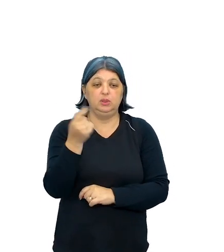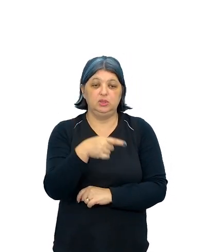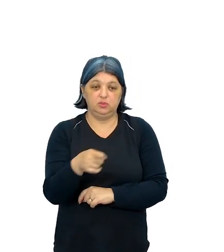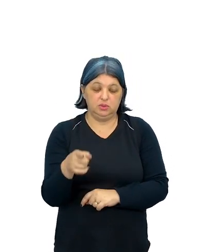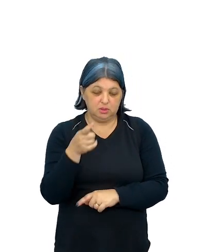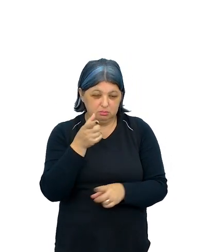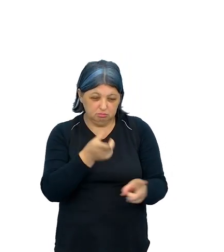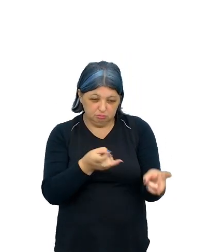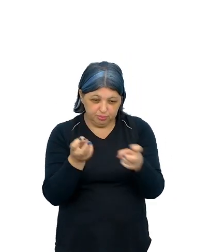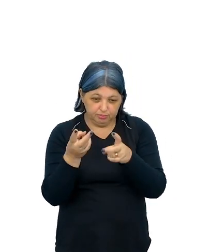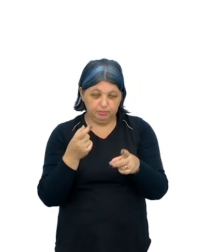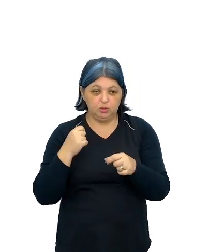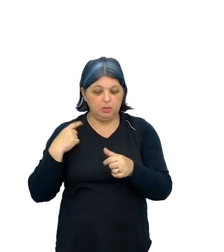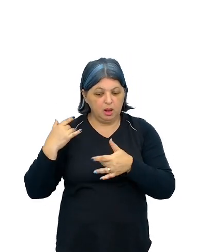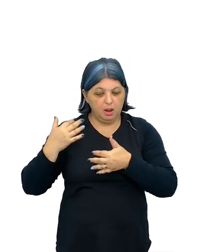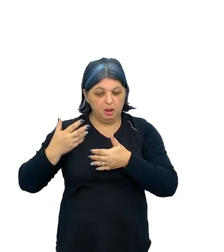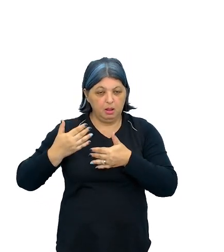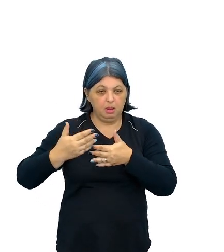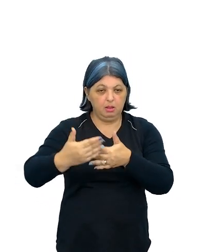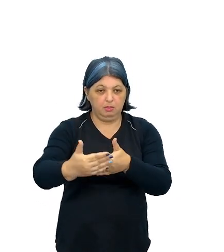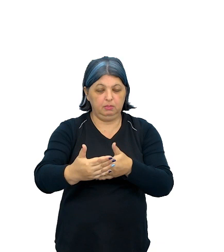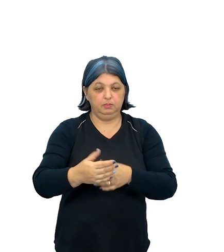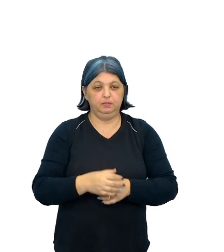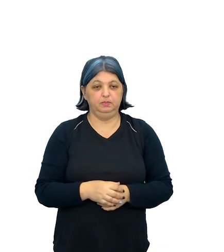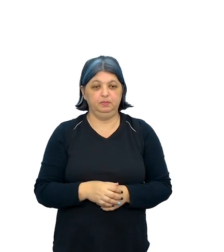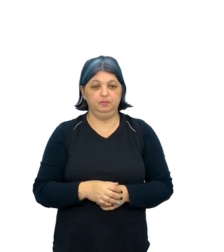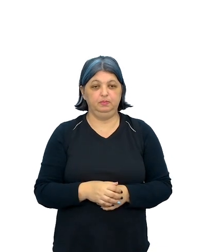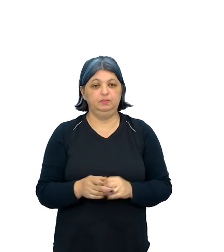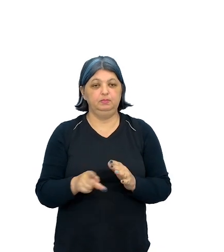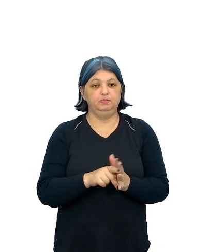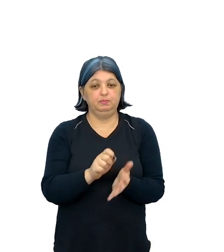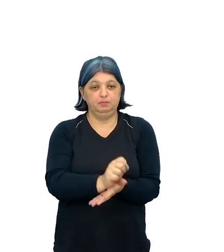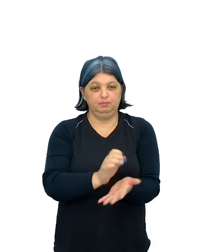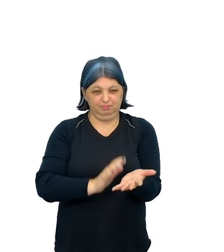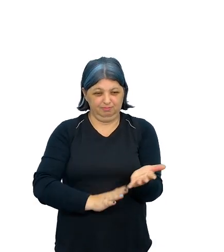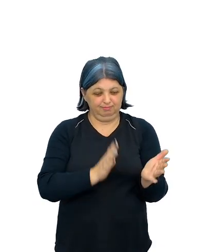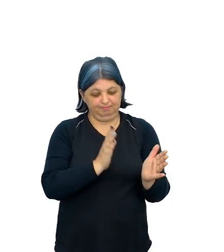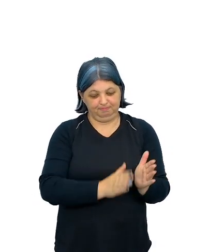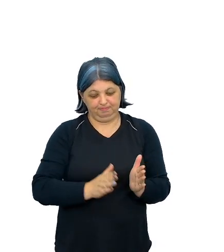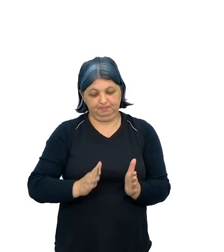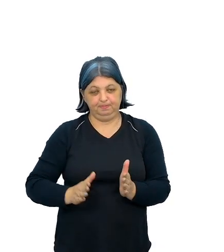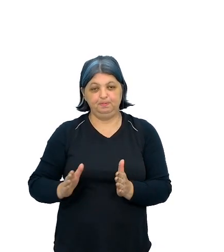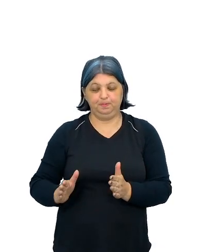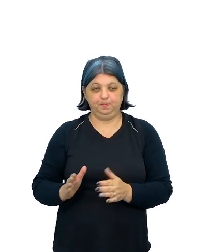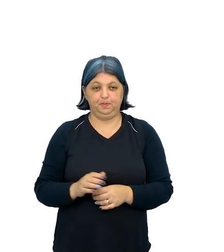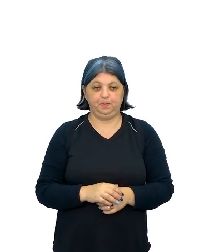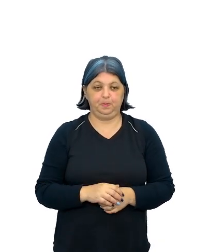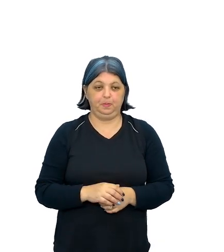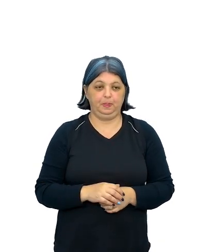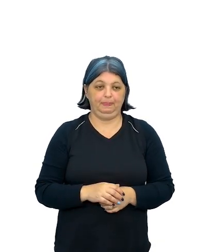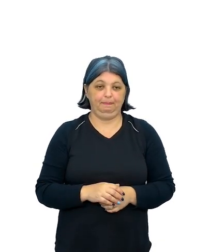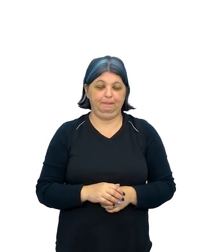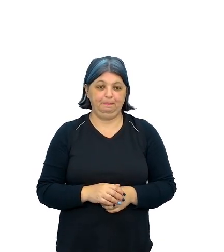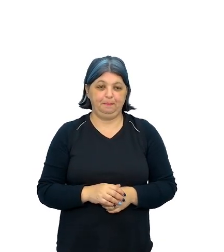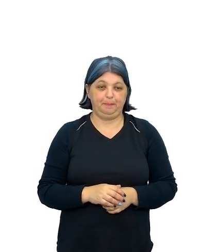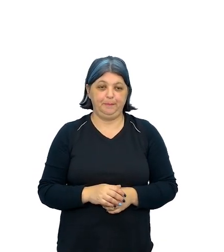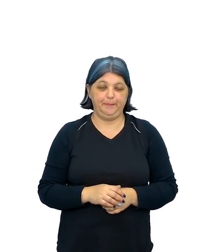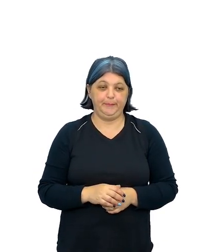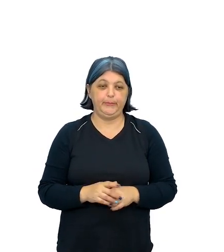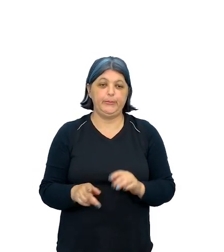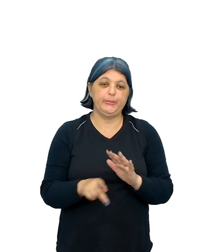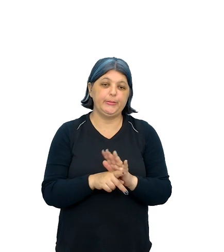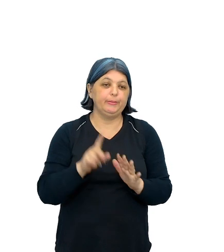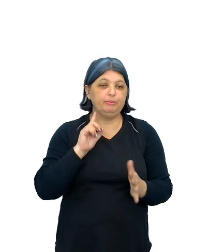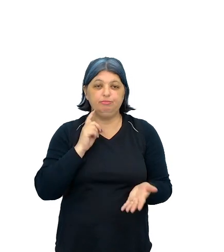vocês observem todo esse percurso de atividades que são ali, que determinam, né,